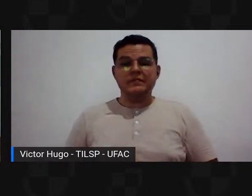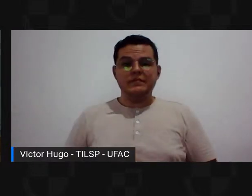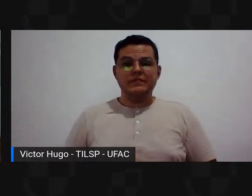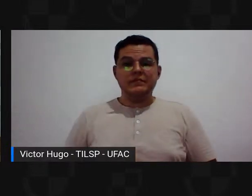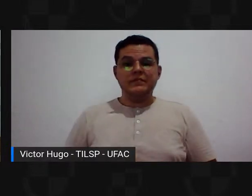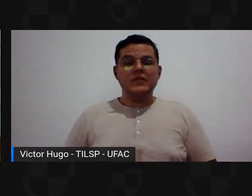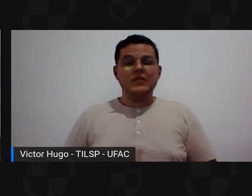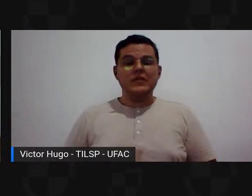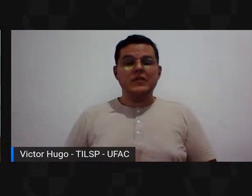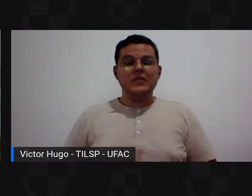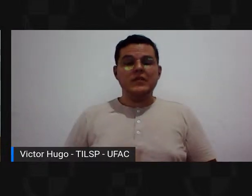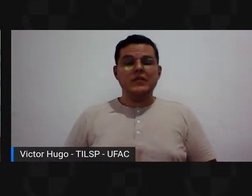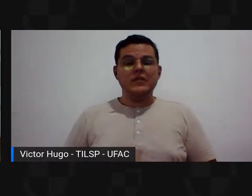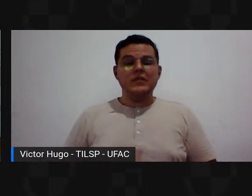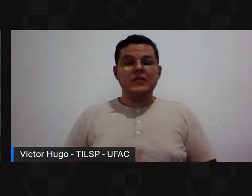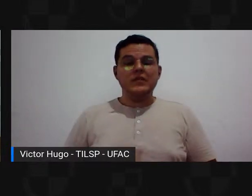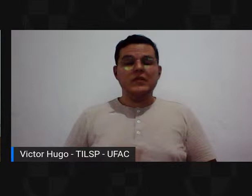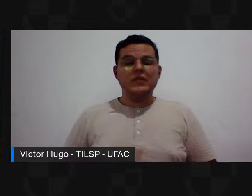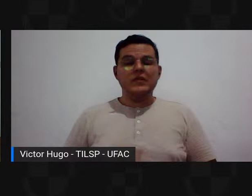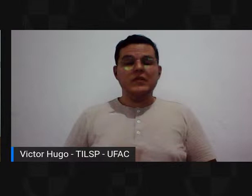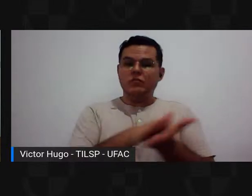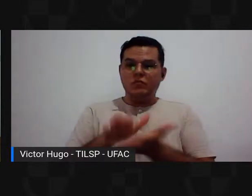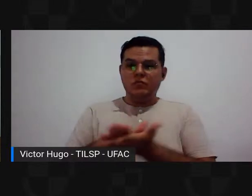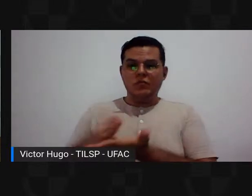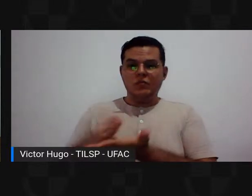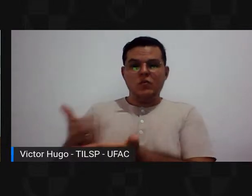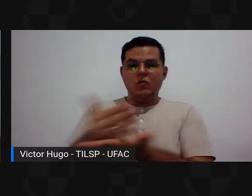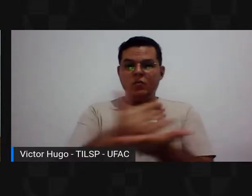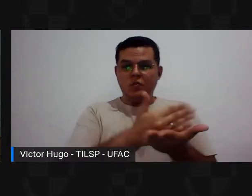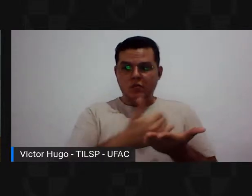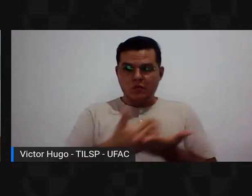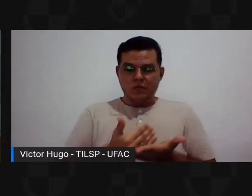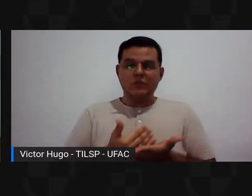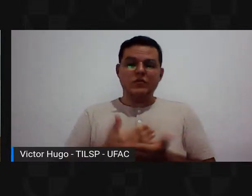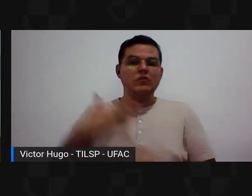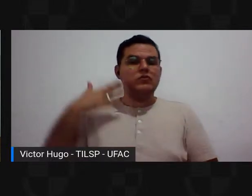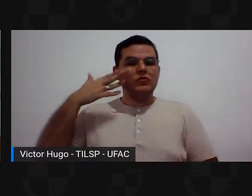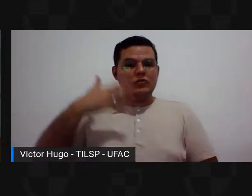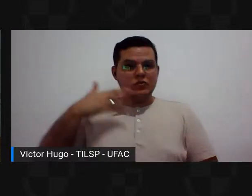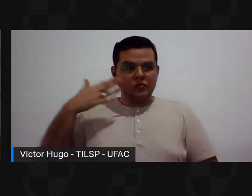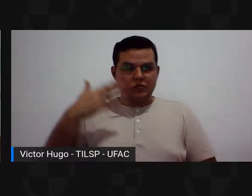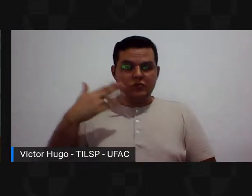da coletânea interface do discurso ficcional em três volumes.